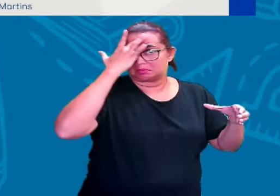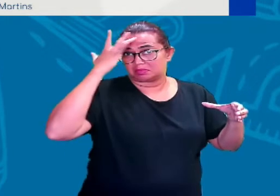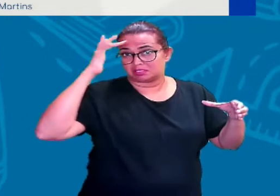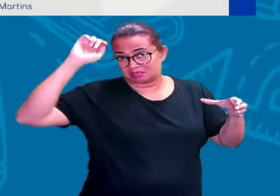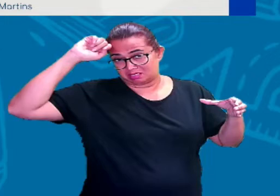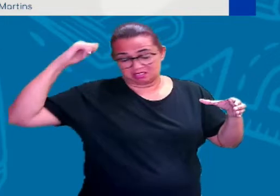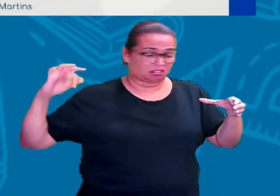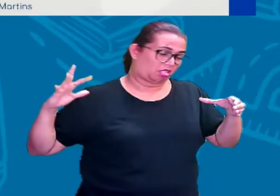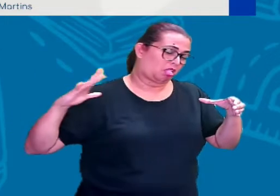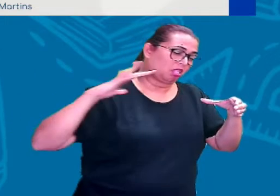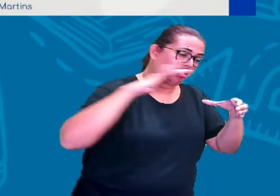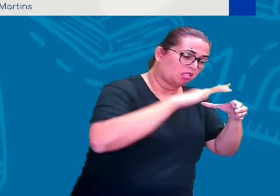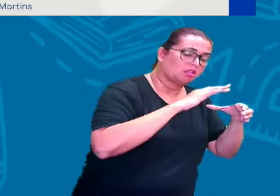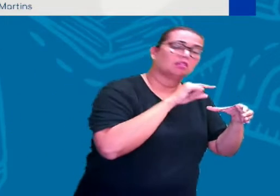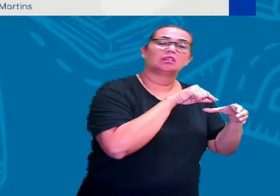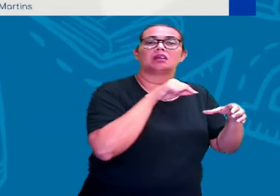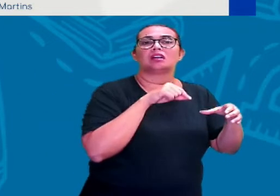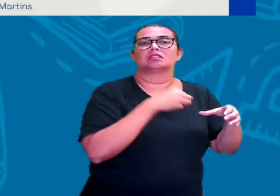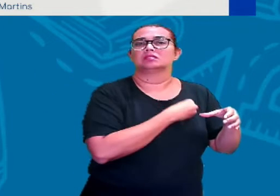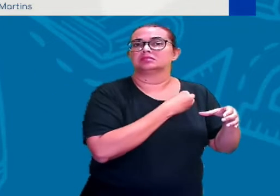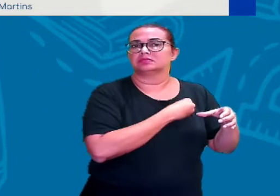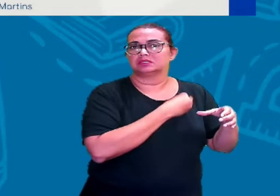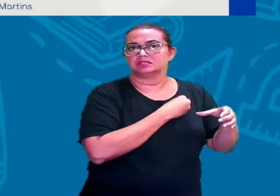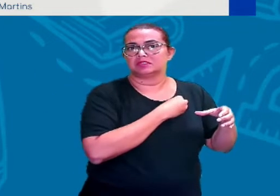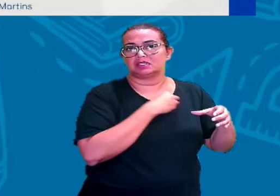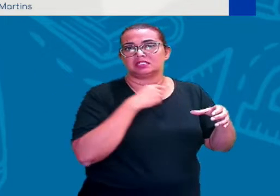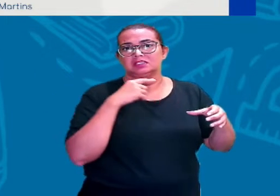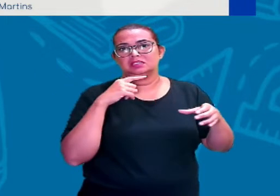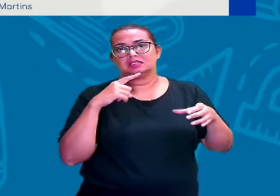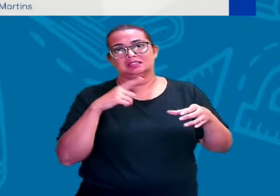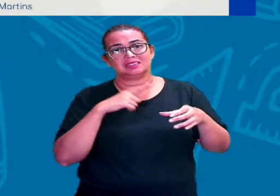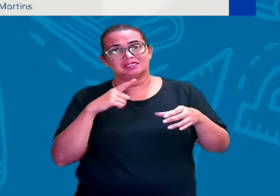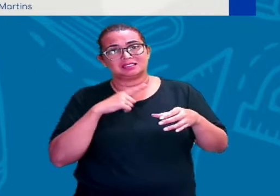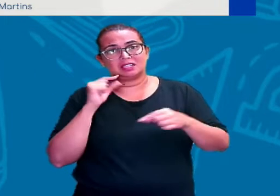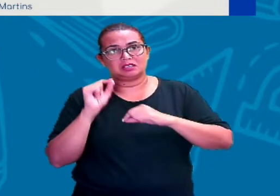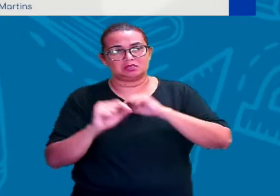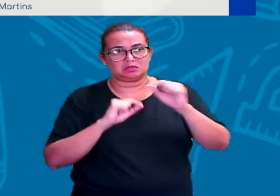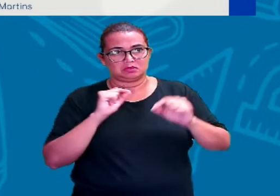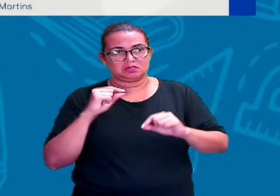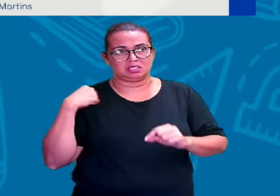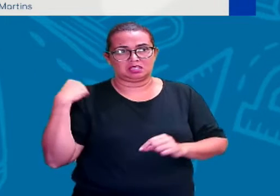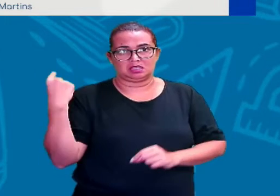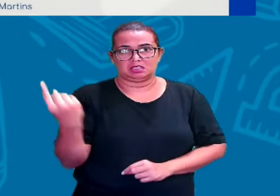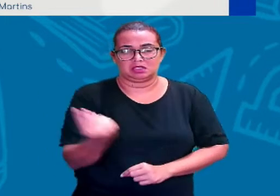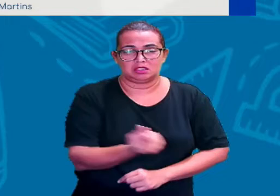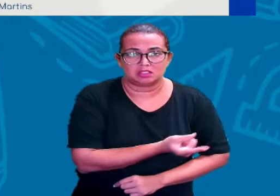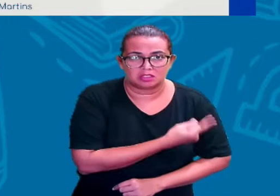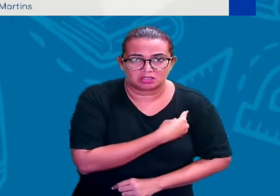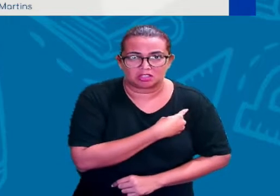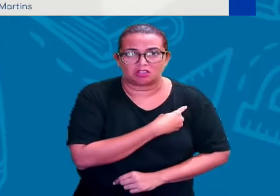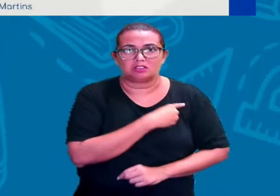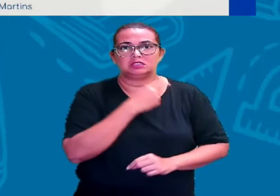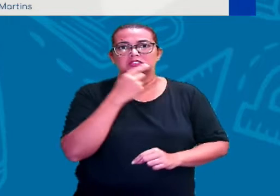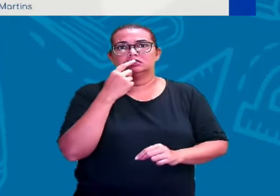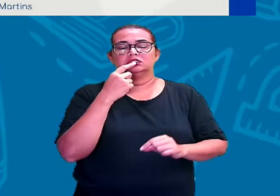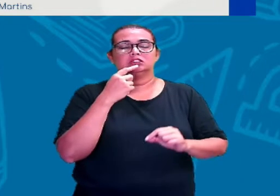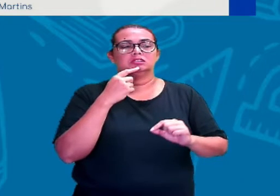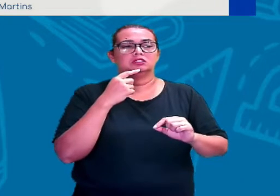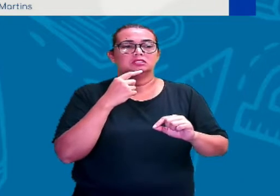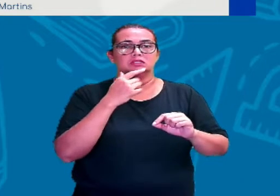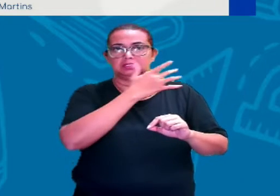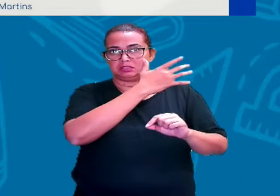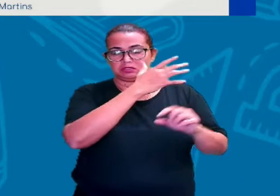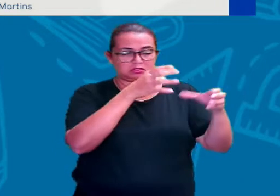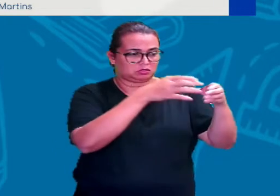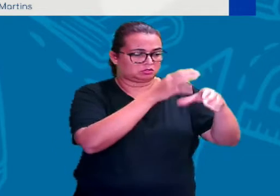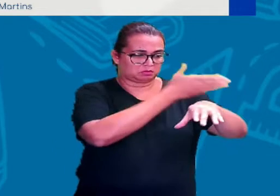seja, sem direito à cidadania, porque, como eu falei, nós éramos considerados seres inferiores ao